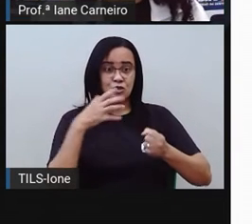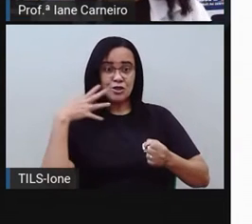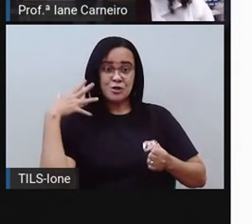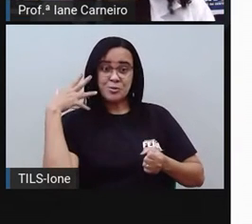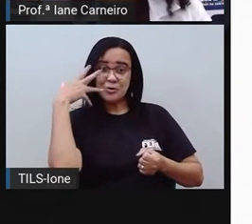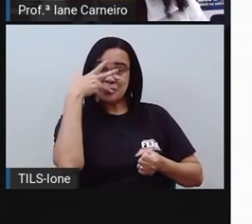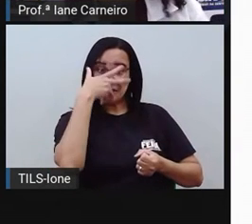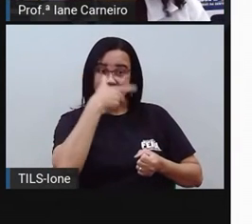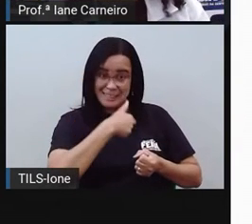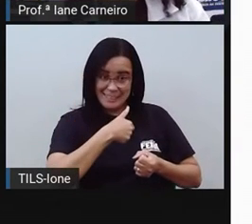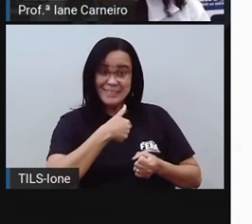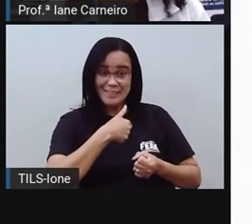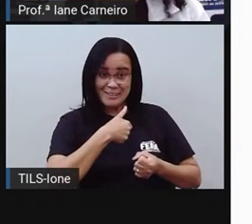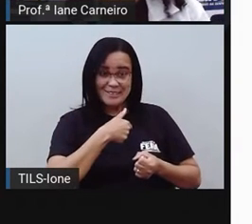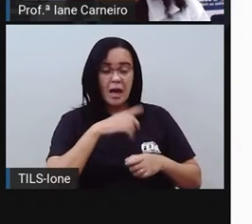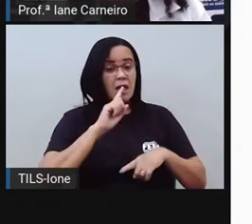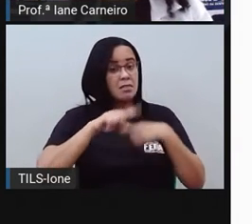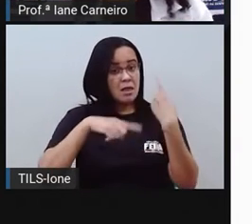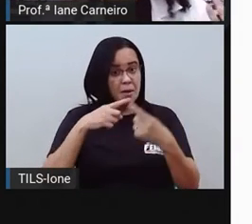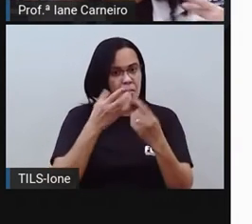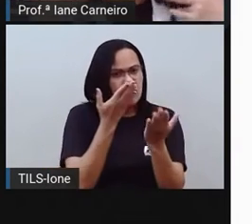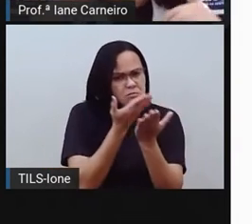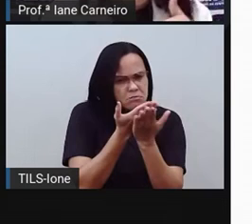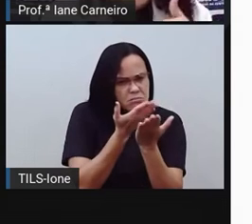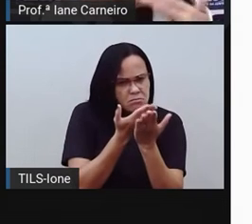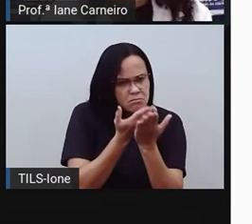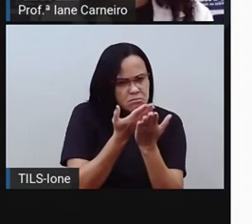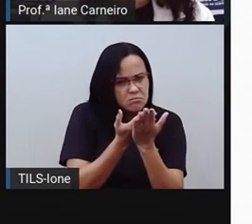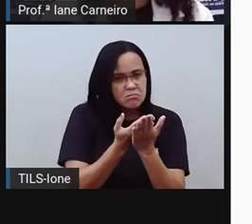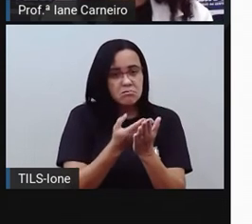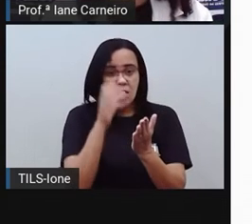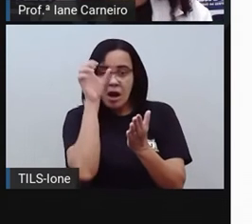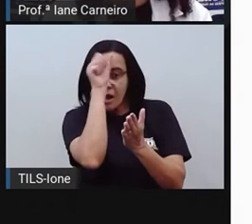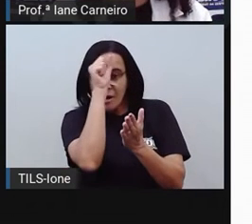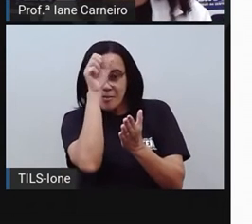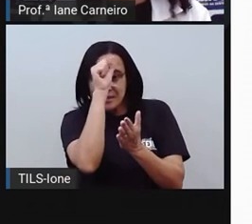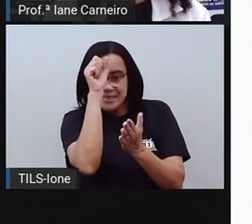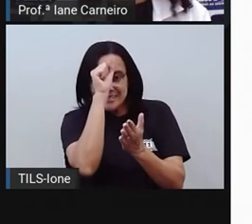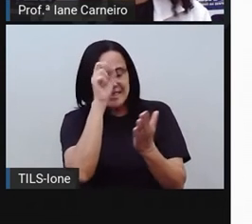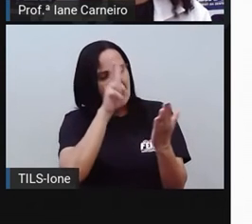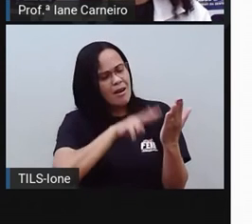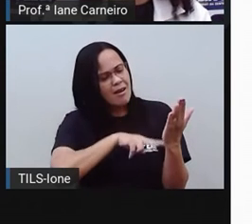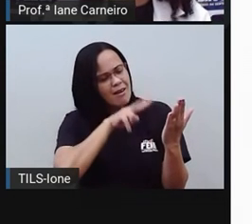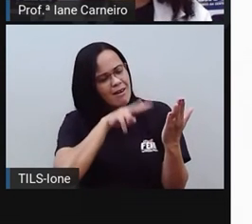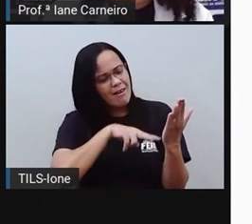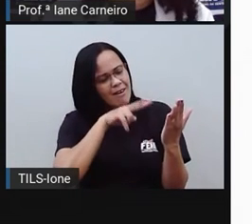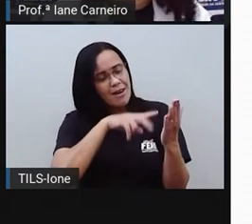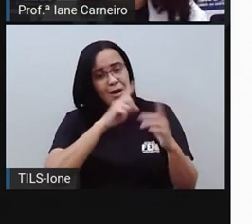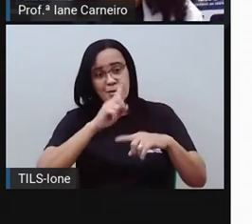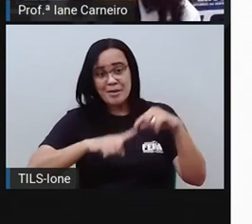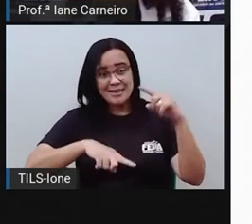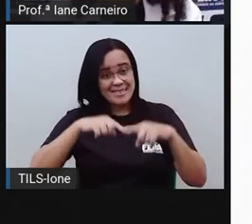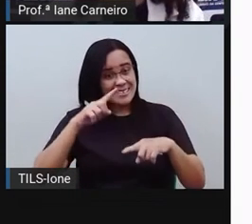ler, possa estudar o que você fez, né? Para que você mesmo consiga estudar naquele material, Tá joia?